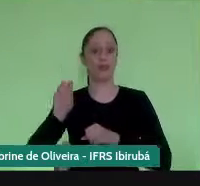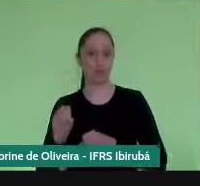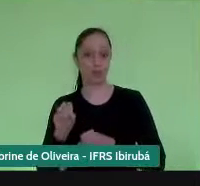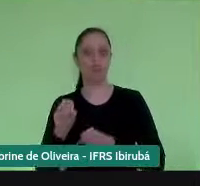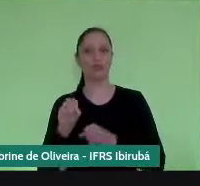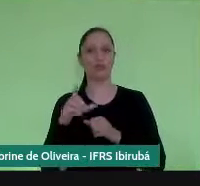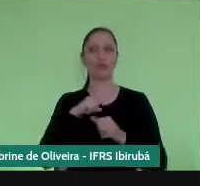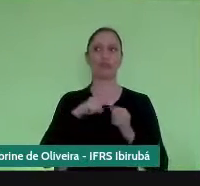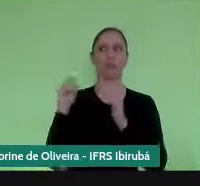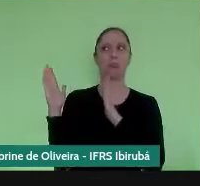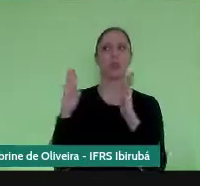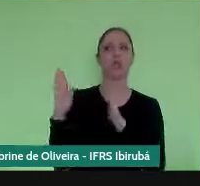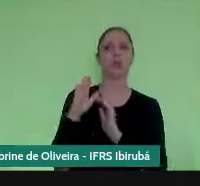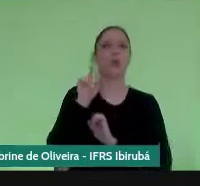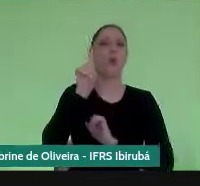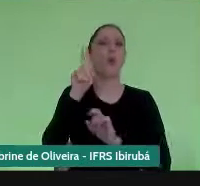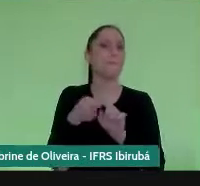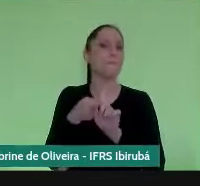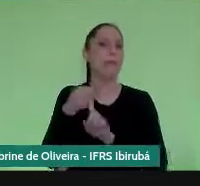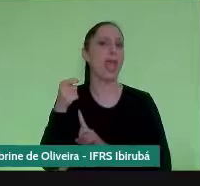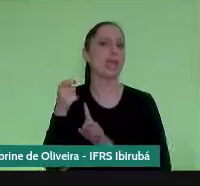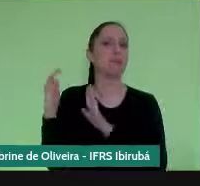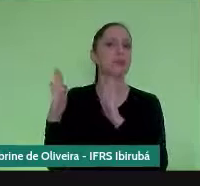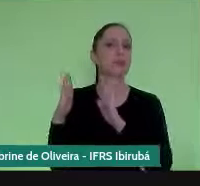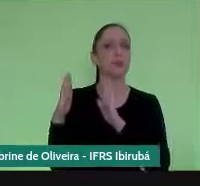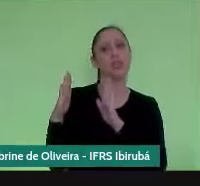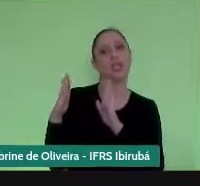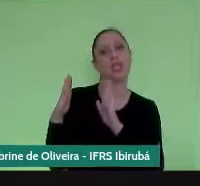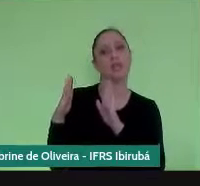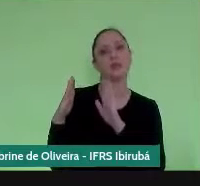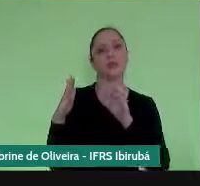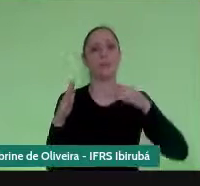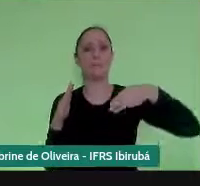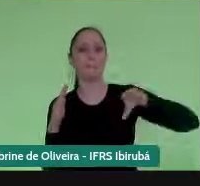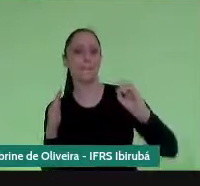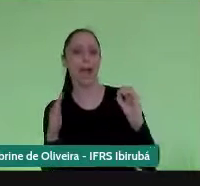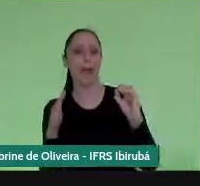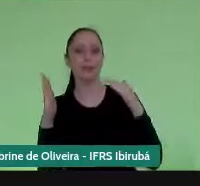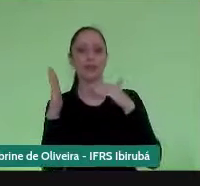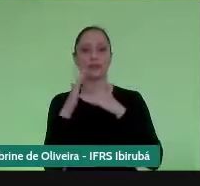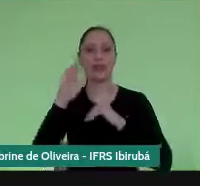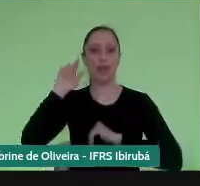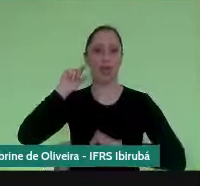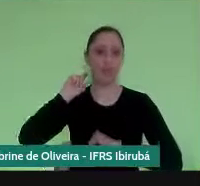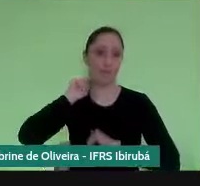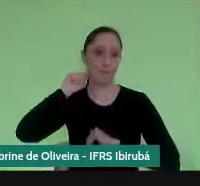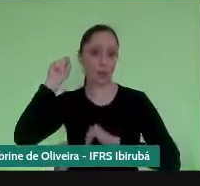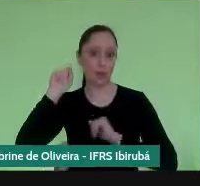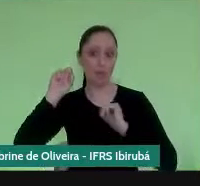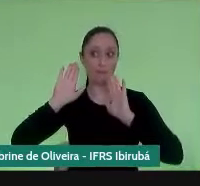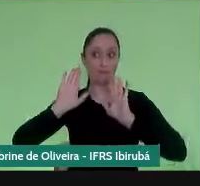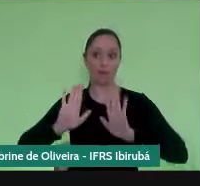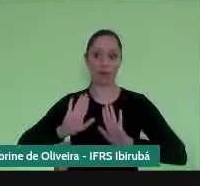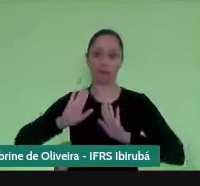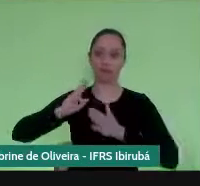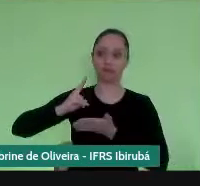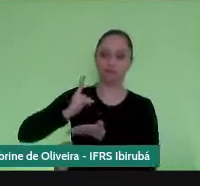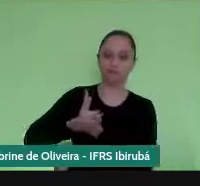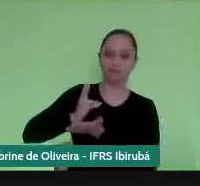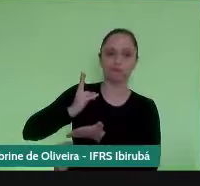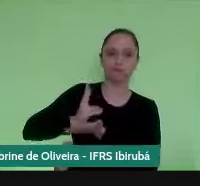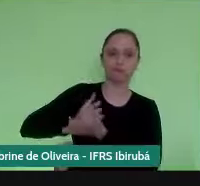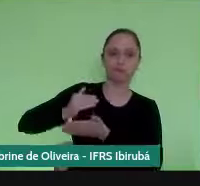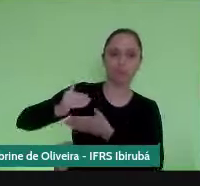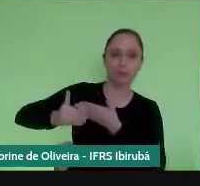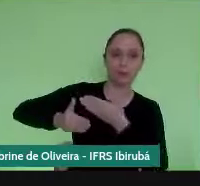mês, até abril, mas isso foi se prolongando e se prolonga até o momento